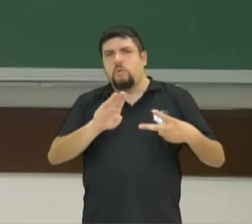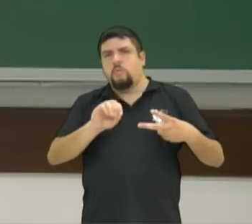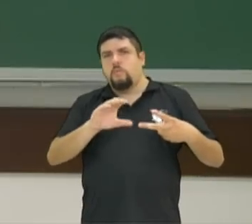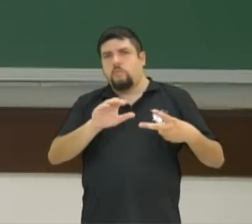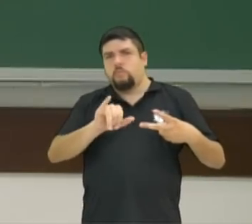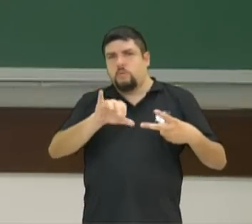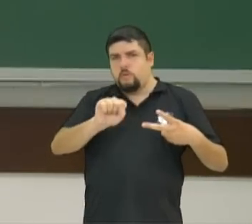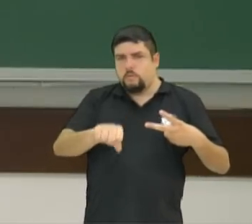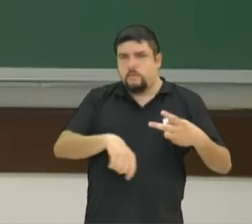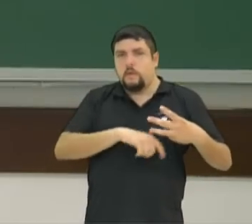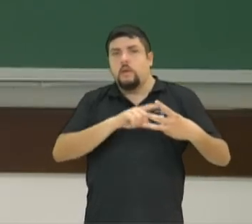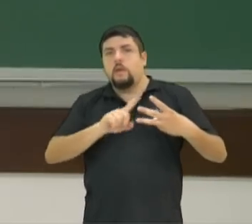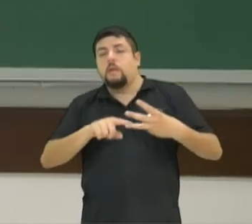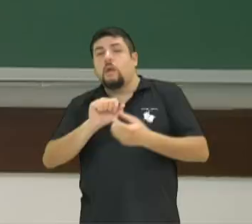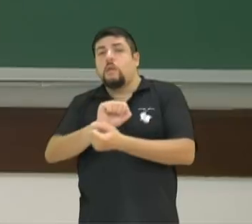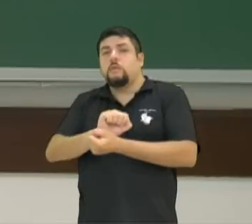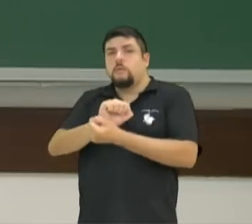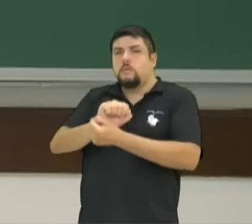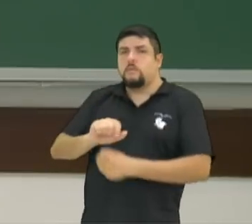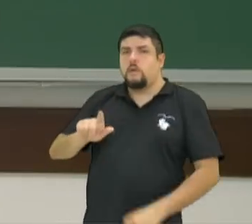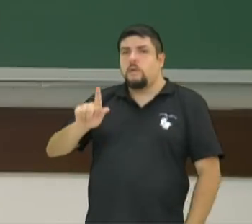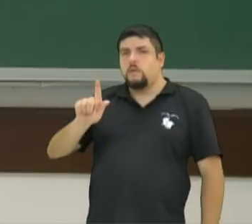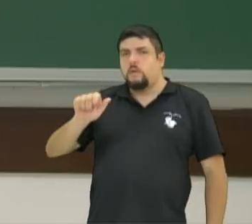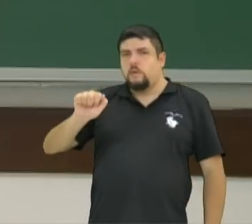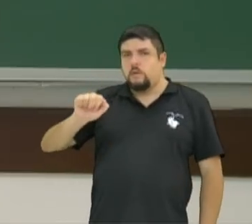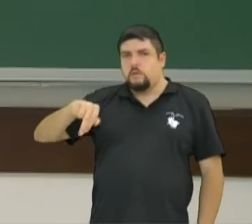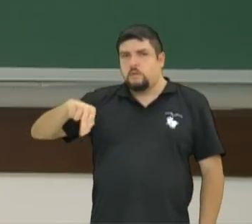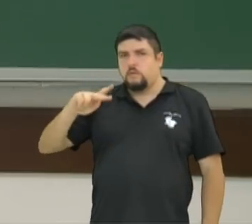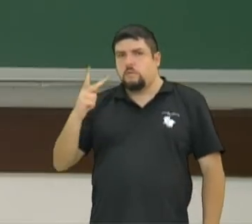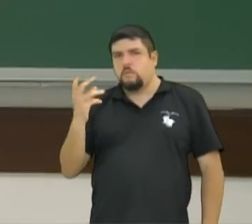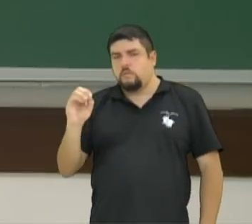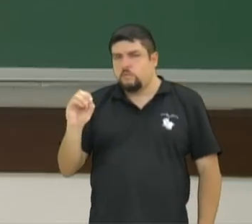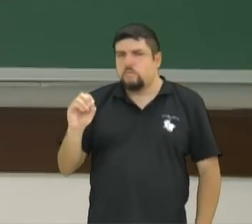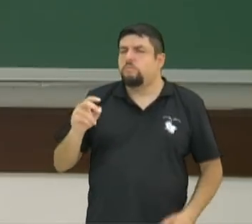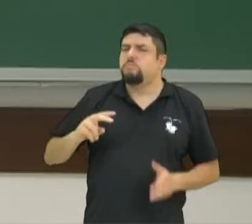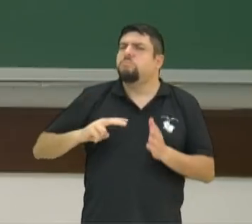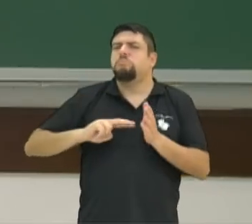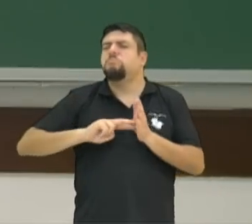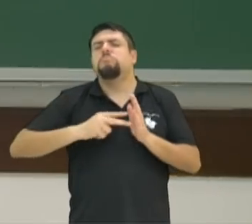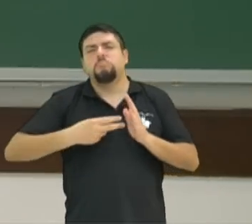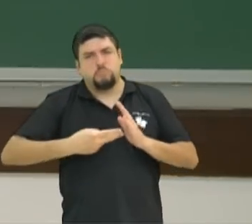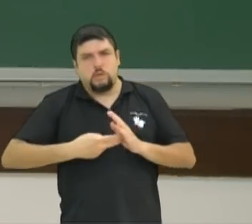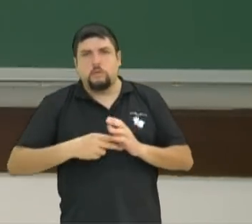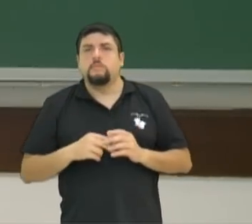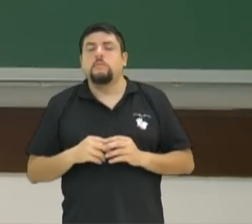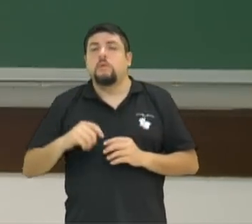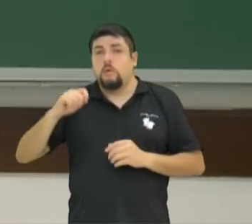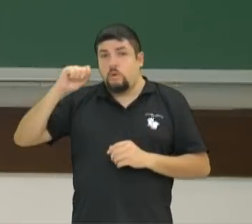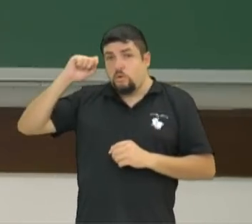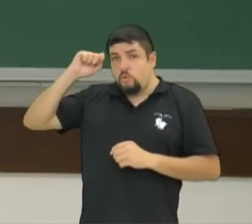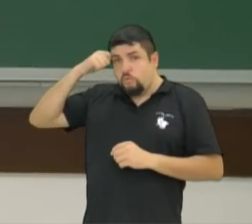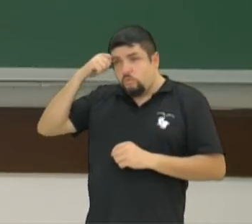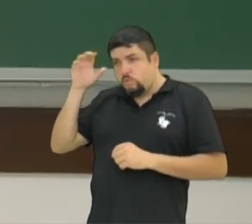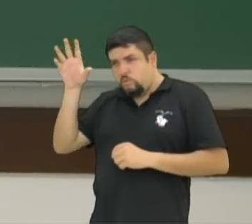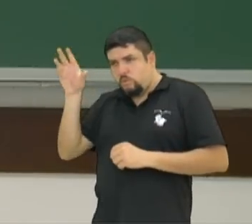Quem eram os escravos de ganho, né? O escravizado, o negro africano que foi escravizado aqui, ele podia fazer